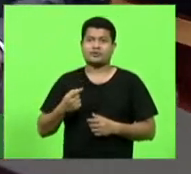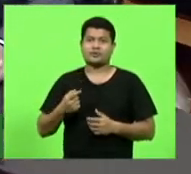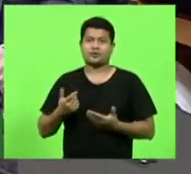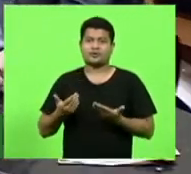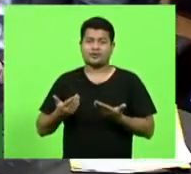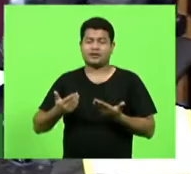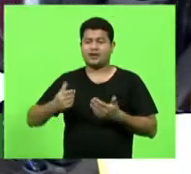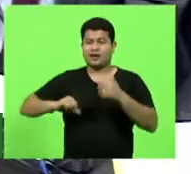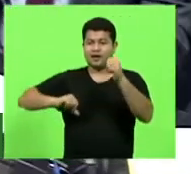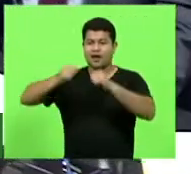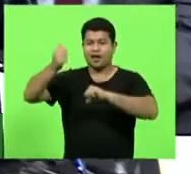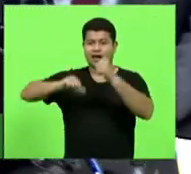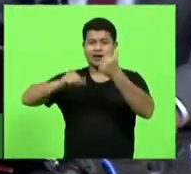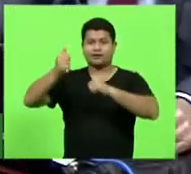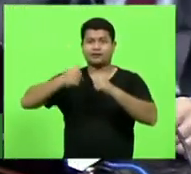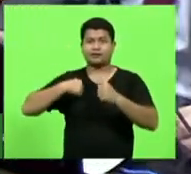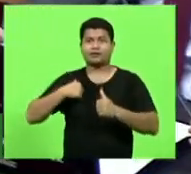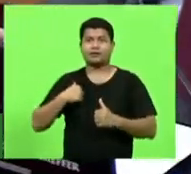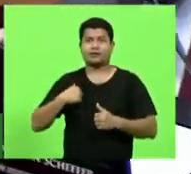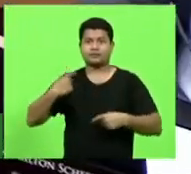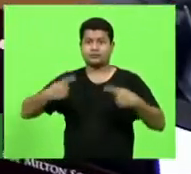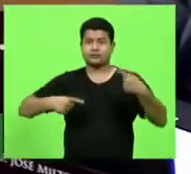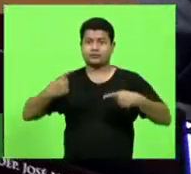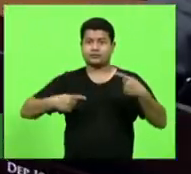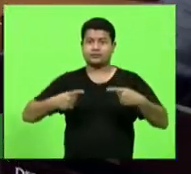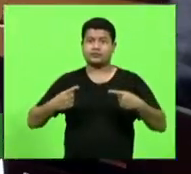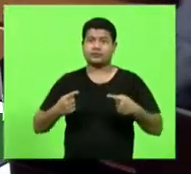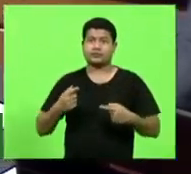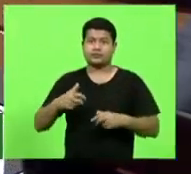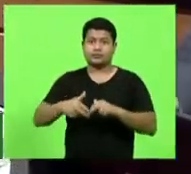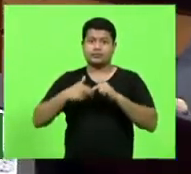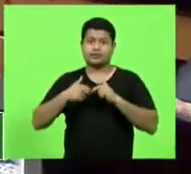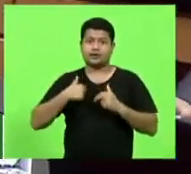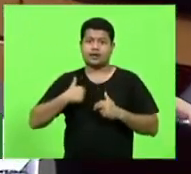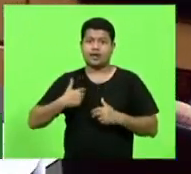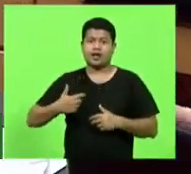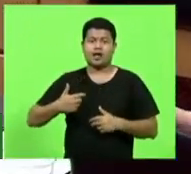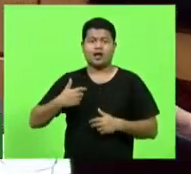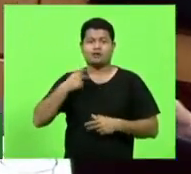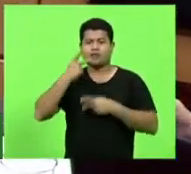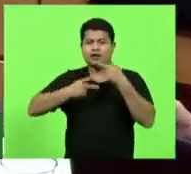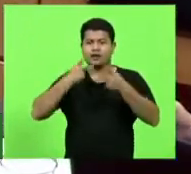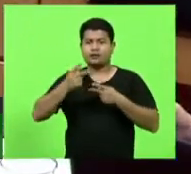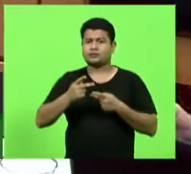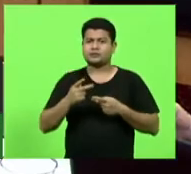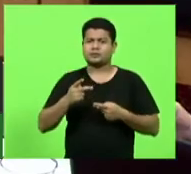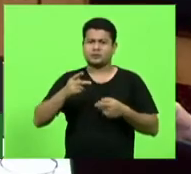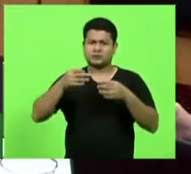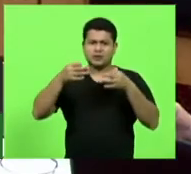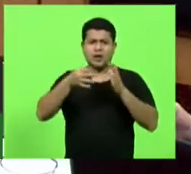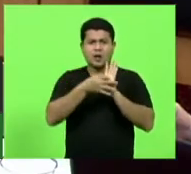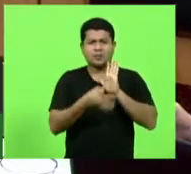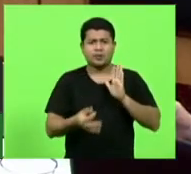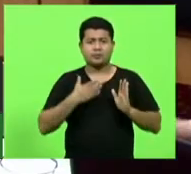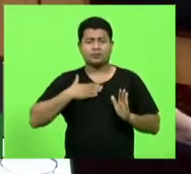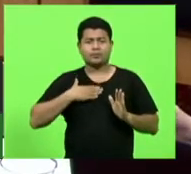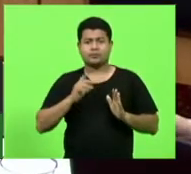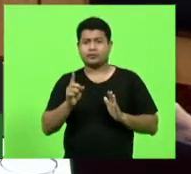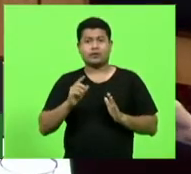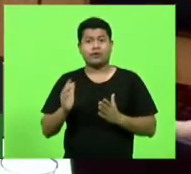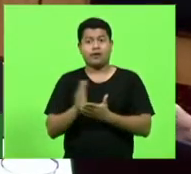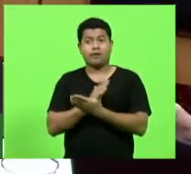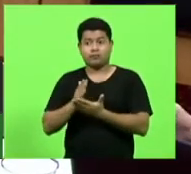análise do que eu vou discutir, presidente, por isso eu não vou fazer nenhum tipo de afirmação, mas eu vou deixar aqui algumas dúvidas,